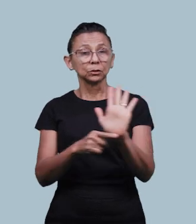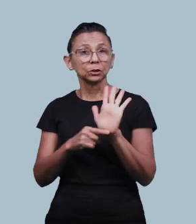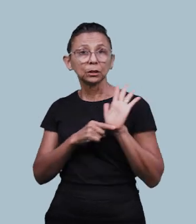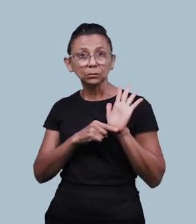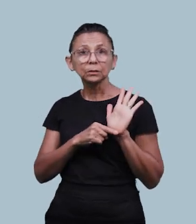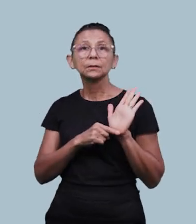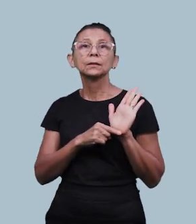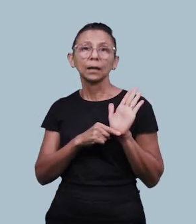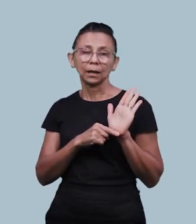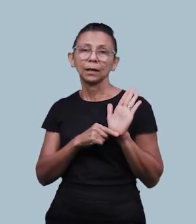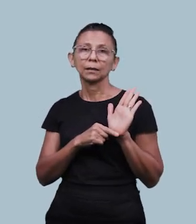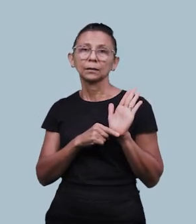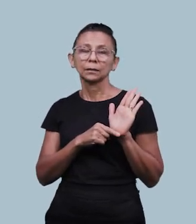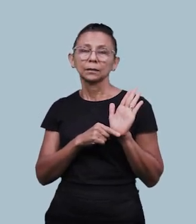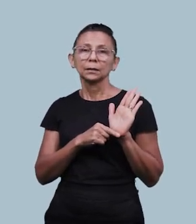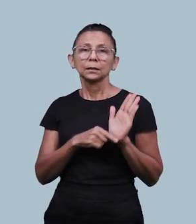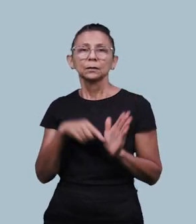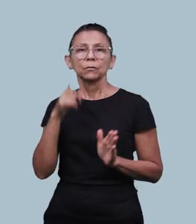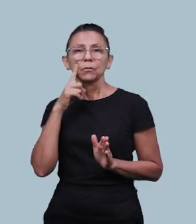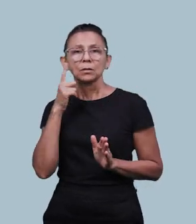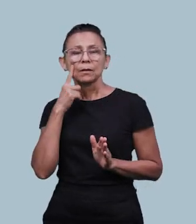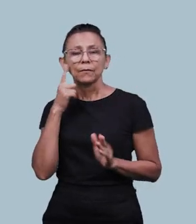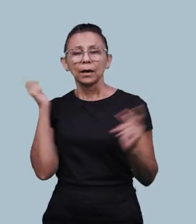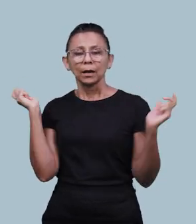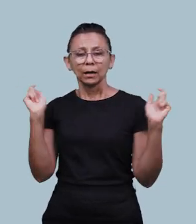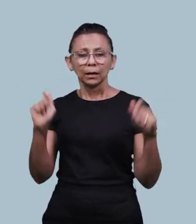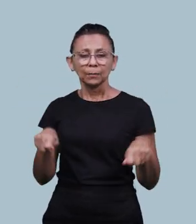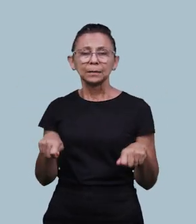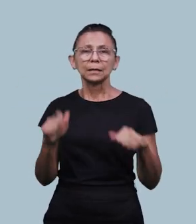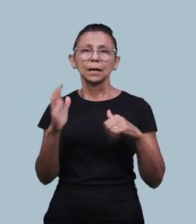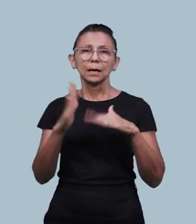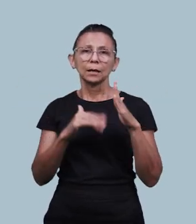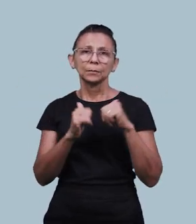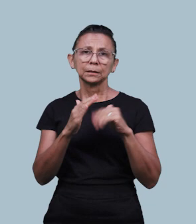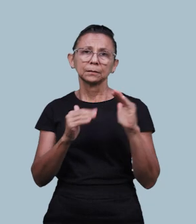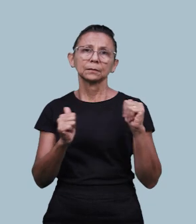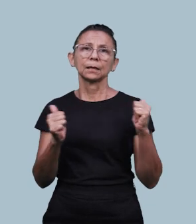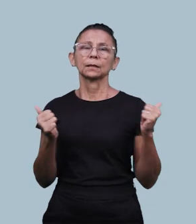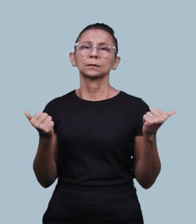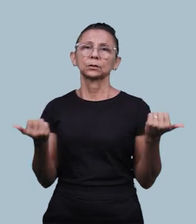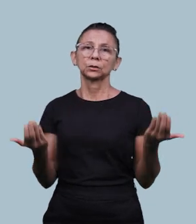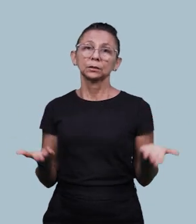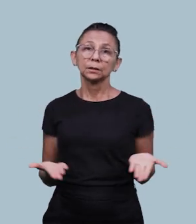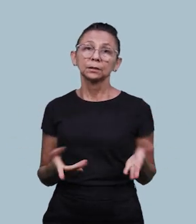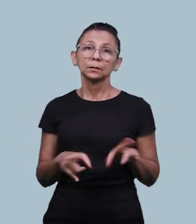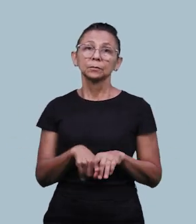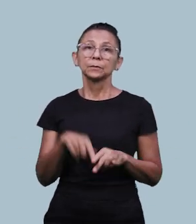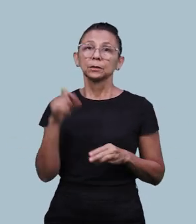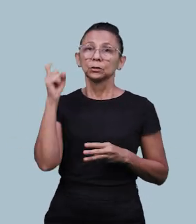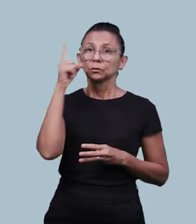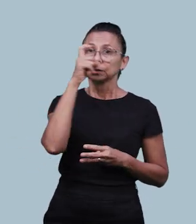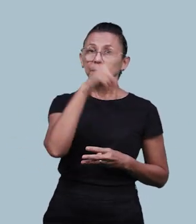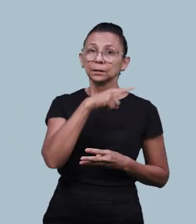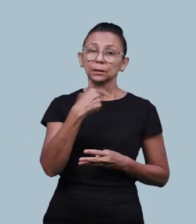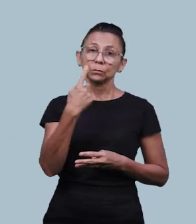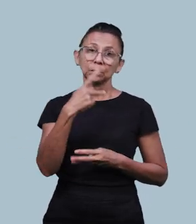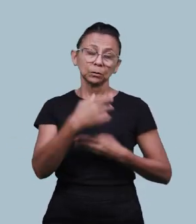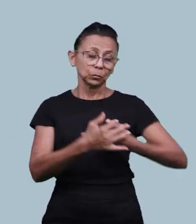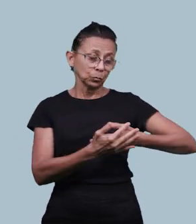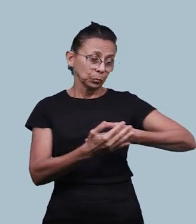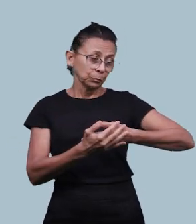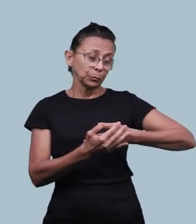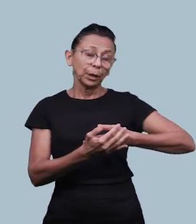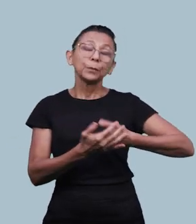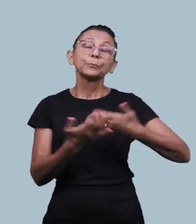ajudar neste processo de identificar as capacidades, as habilidades e as dificuldades que seu bebê